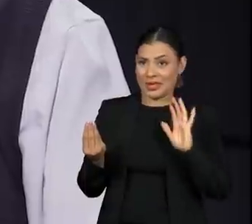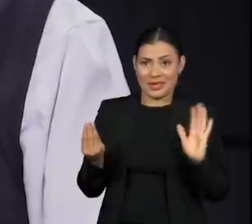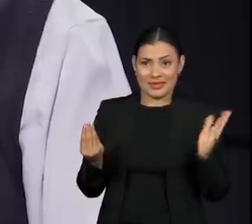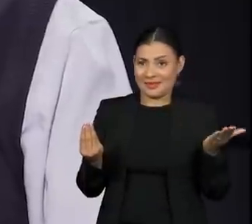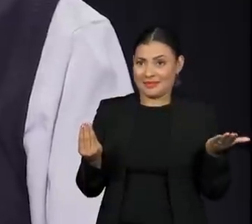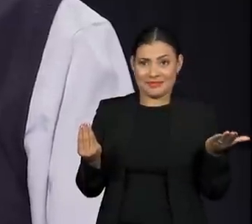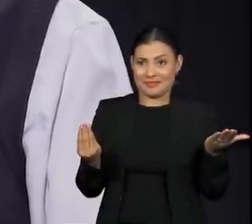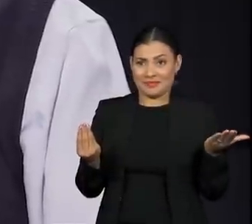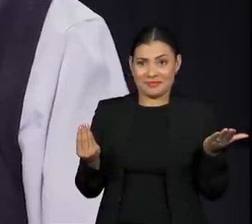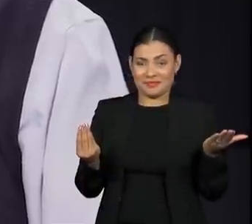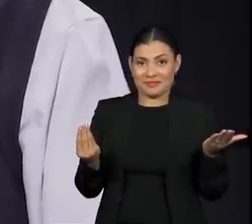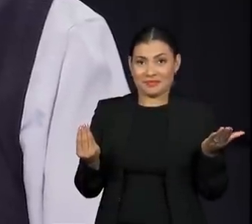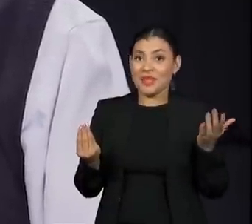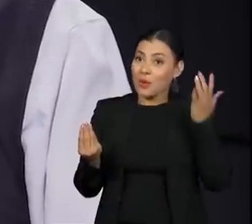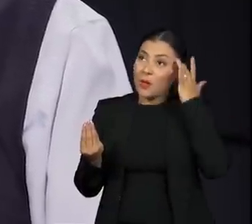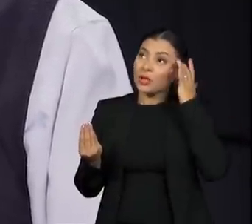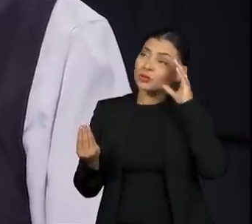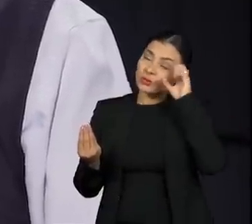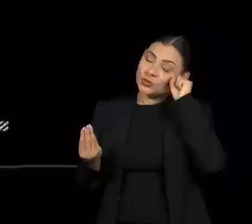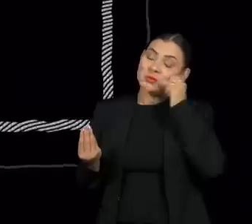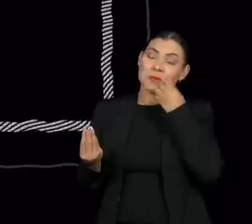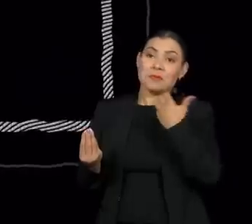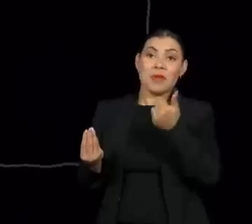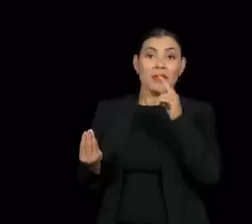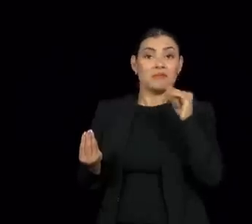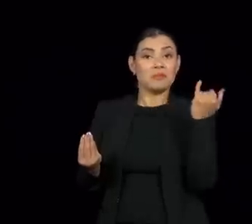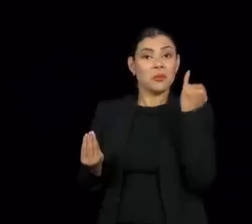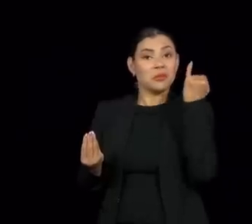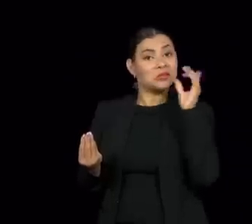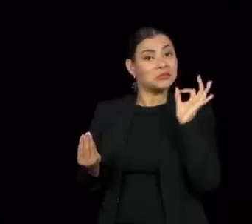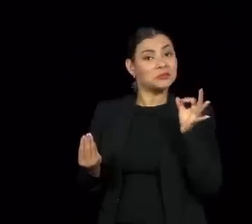eu acho que dormir bem é uma coisa importante